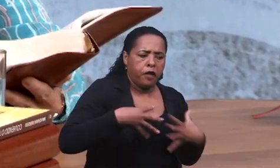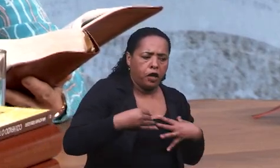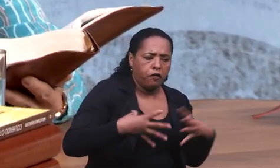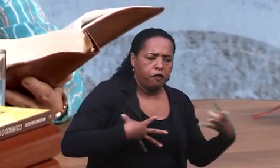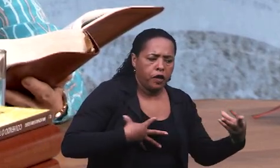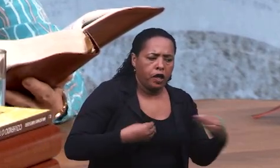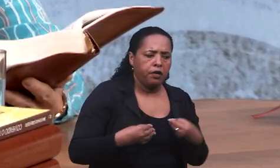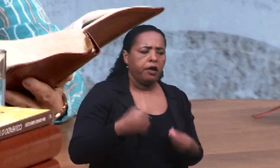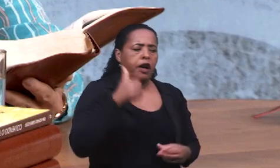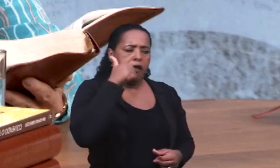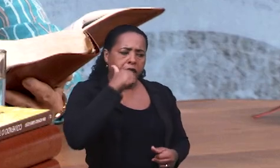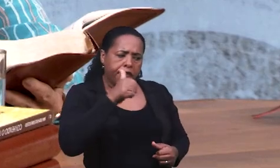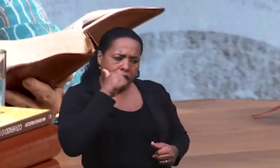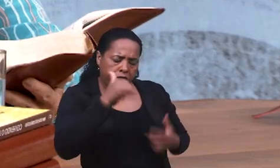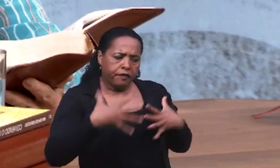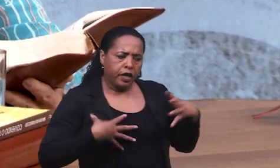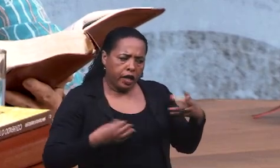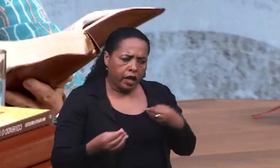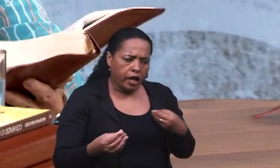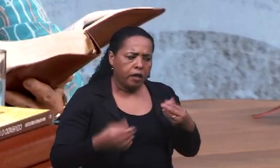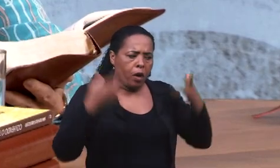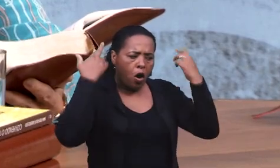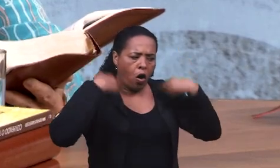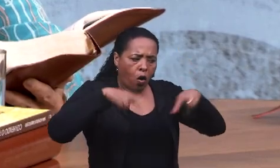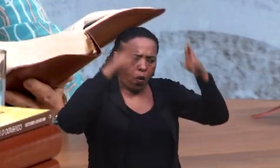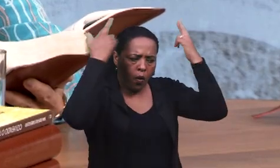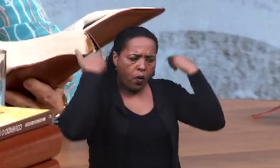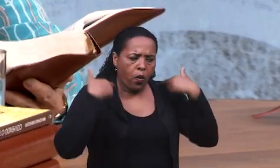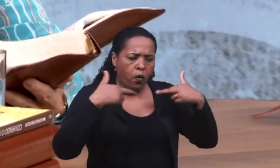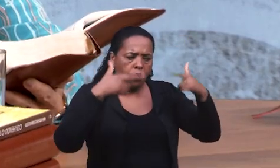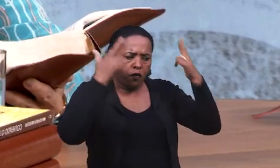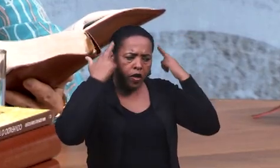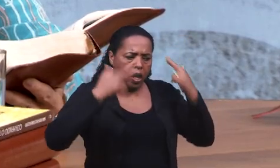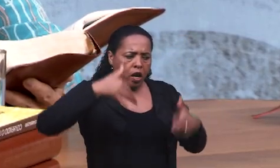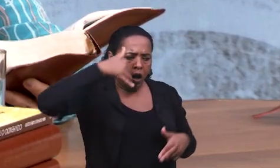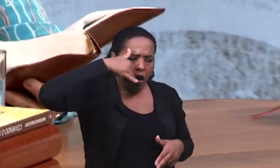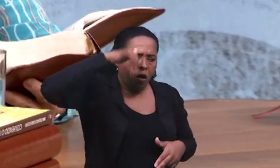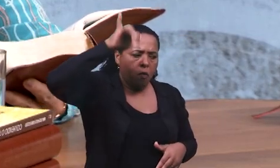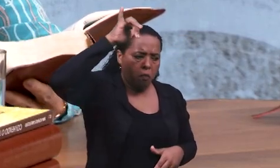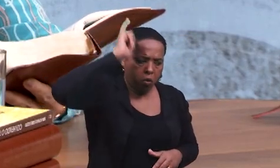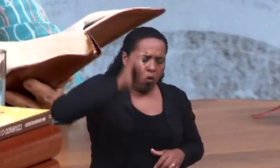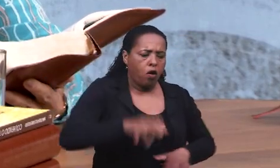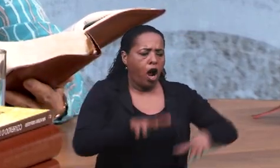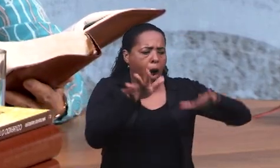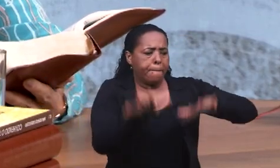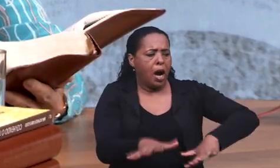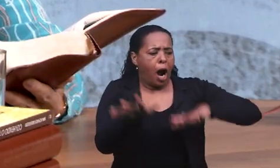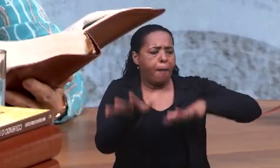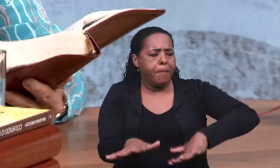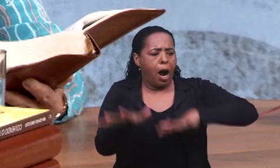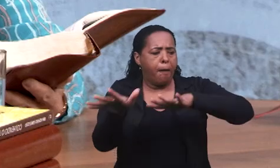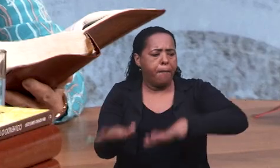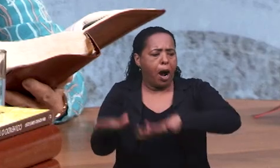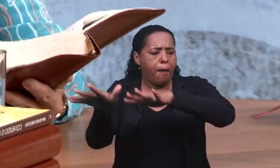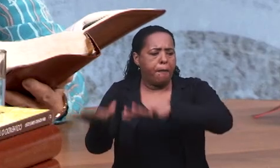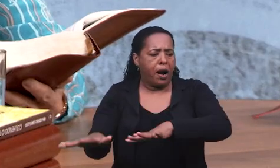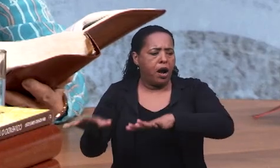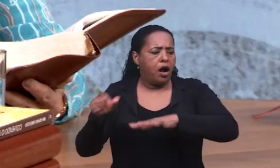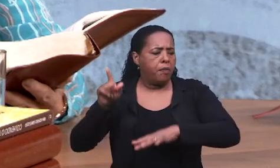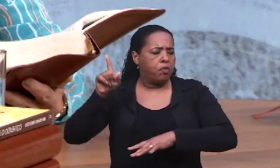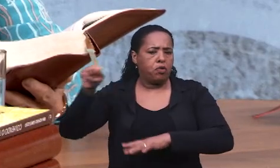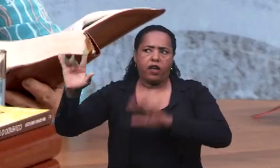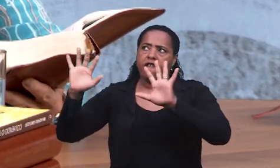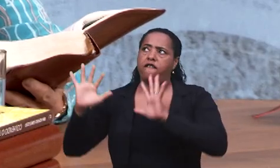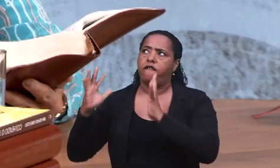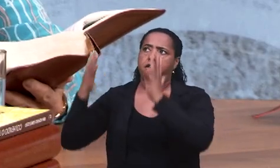com as nossas filhas, com as nossas ovelhas e com os nossos bois havemos de ir, porque festa do